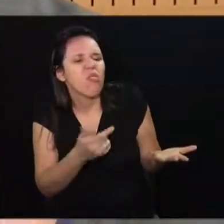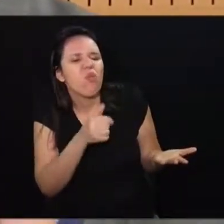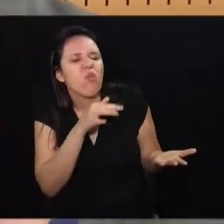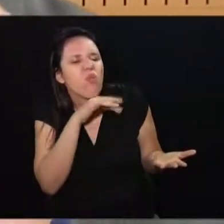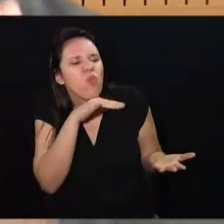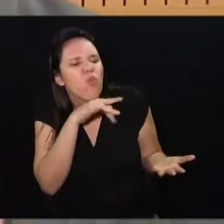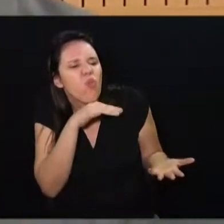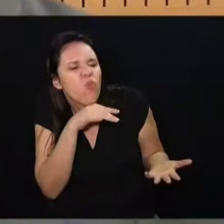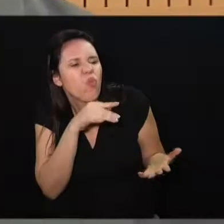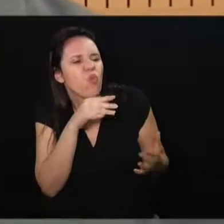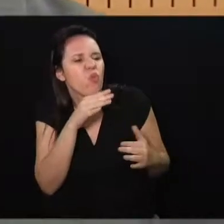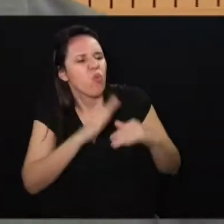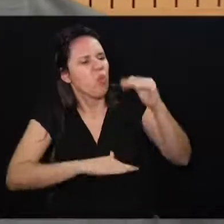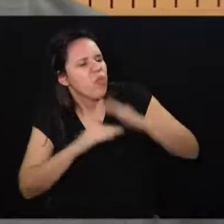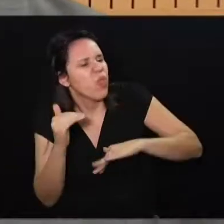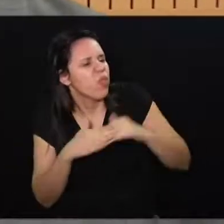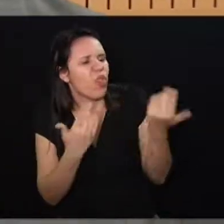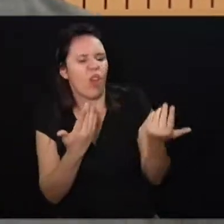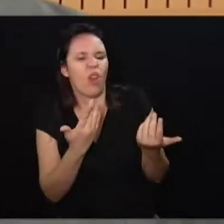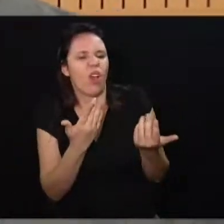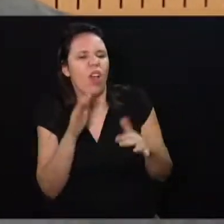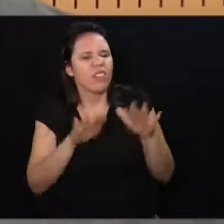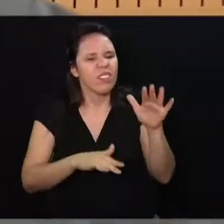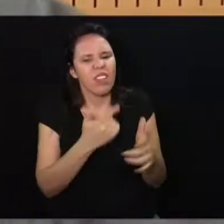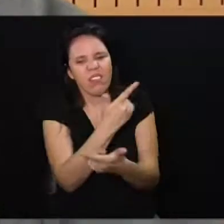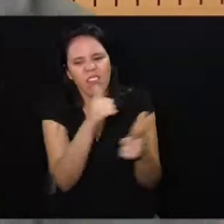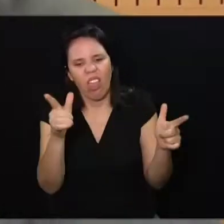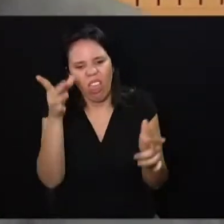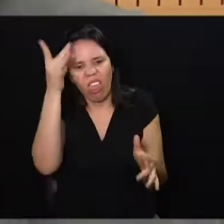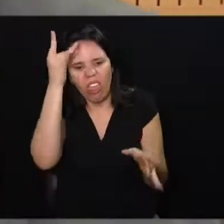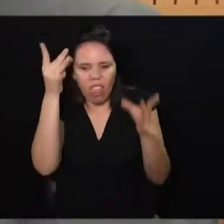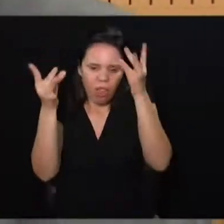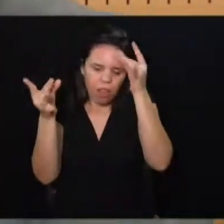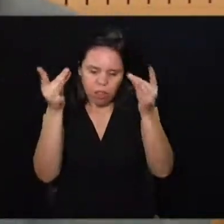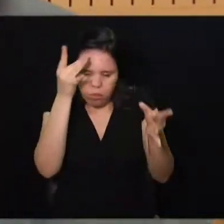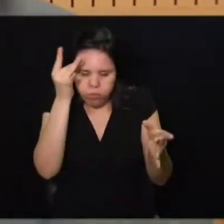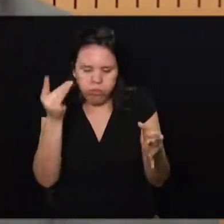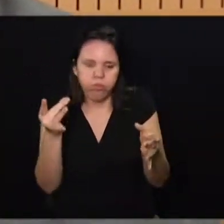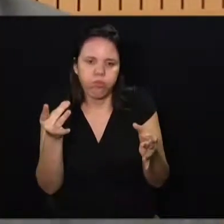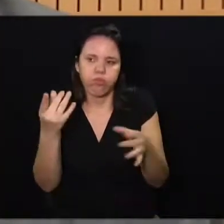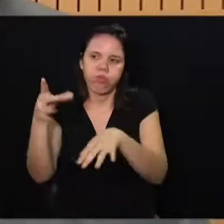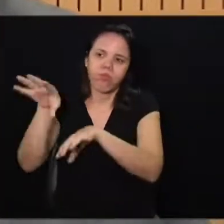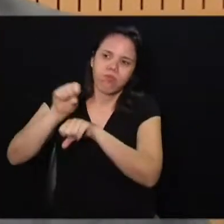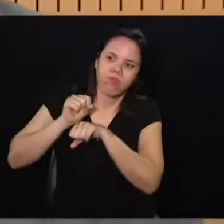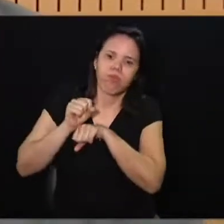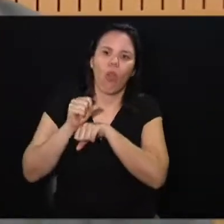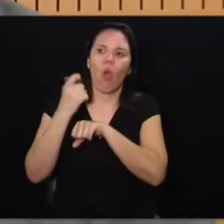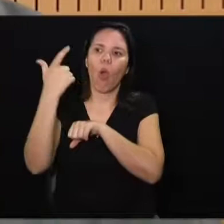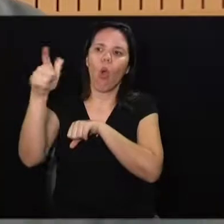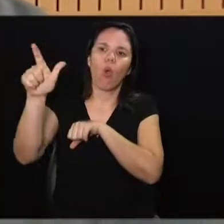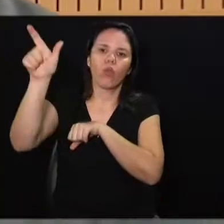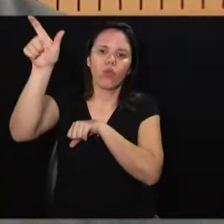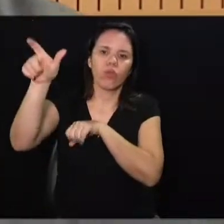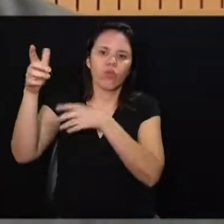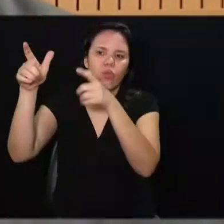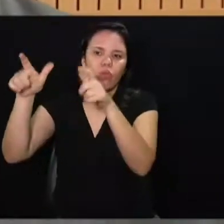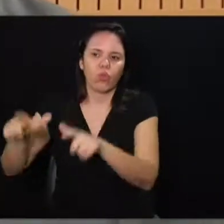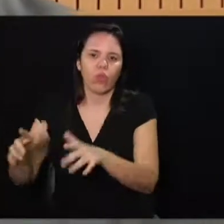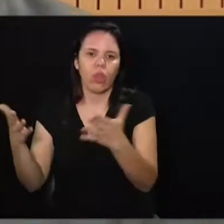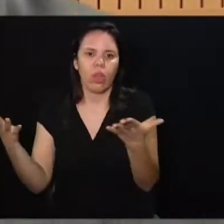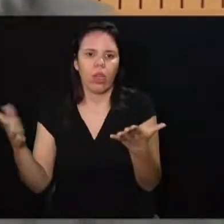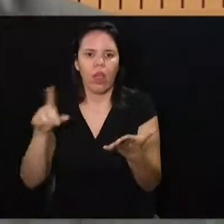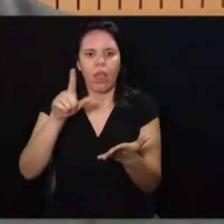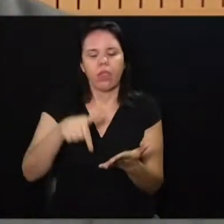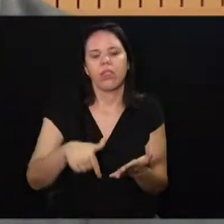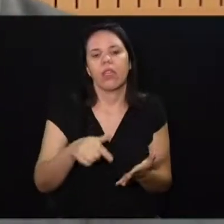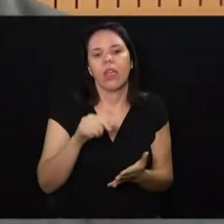elas não têm algumas lições, ou elas não trouxeram alguns aprendizados que elas adquiriram, que nós chamamos de empirismo, que